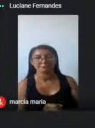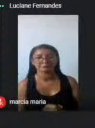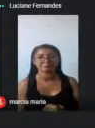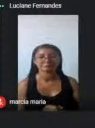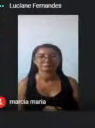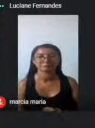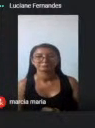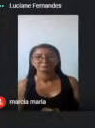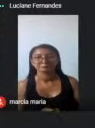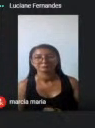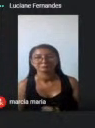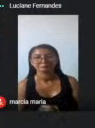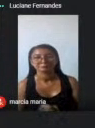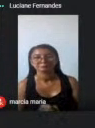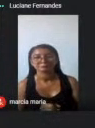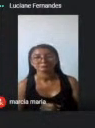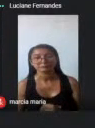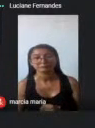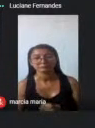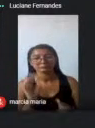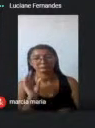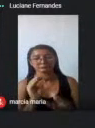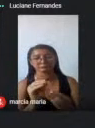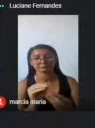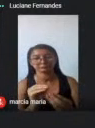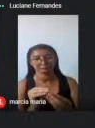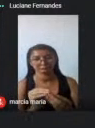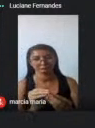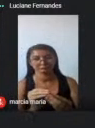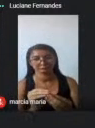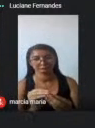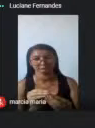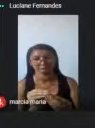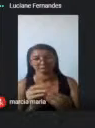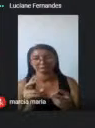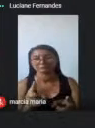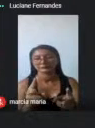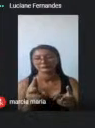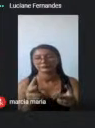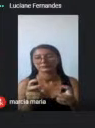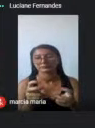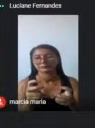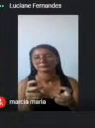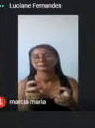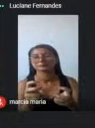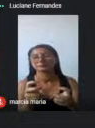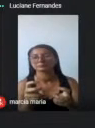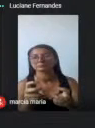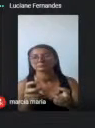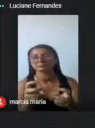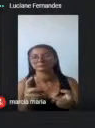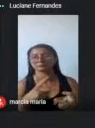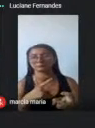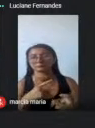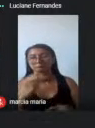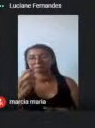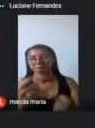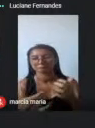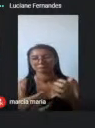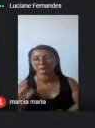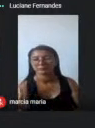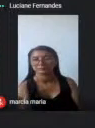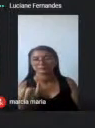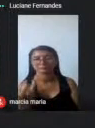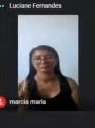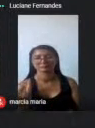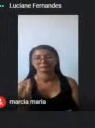lá. Brevemente, só para a gente voltar e reforçar o que Esdras falou no início, que é muito importante,